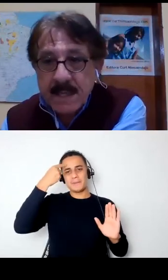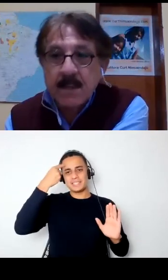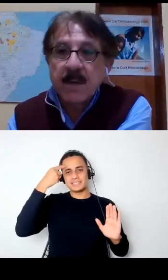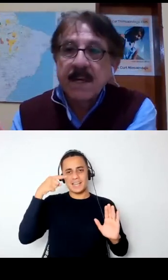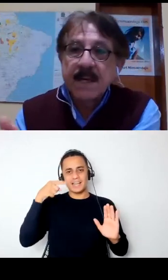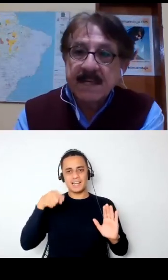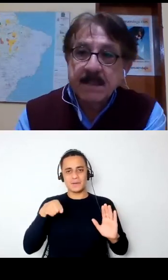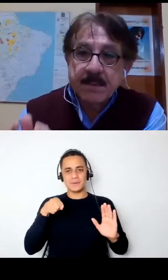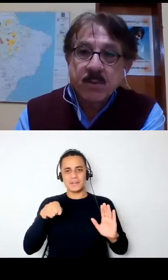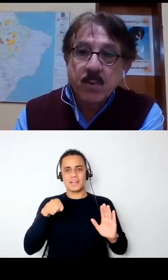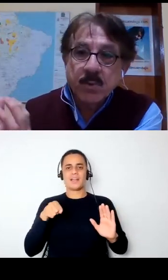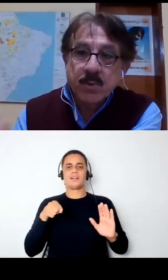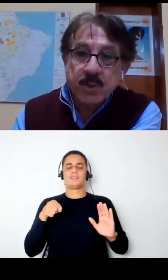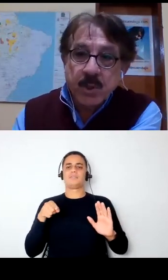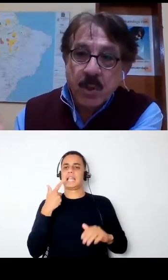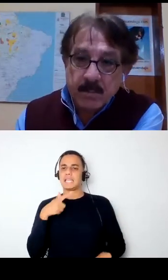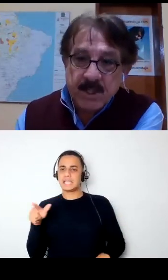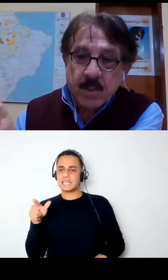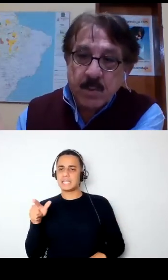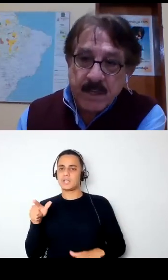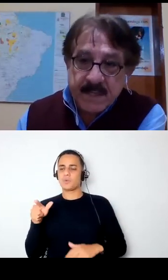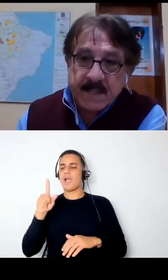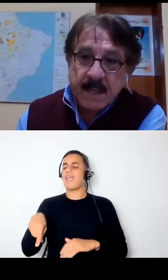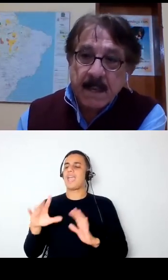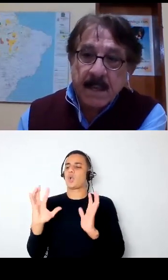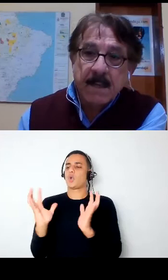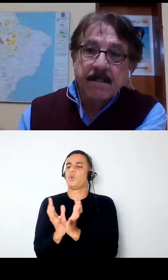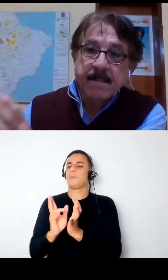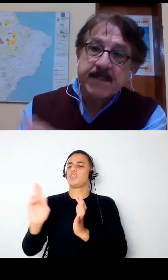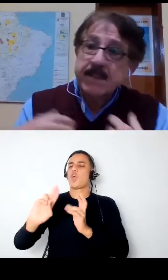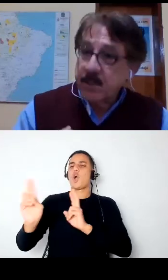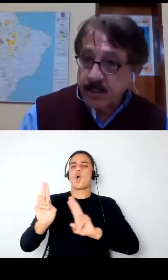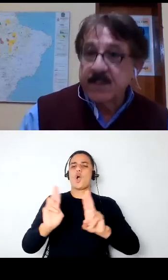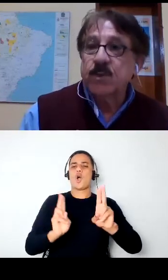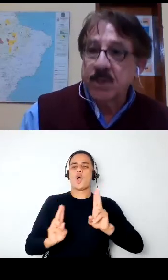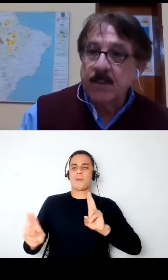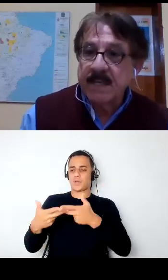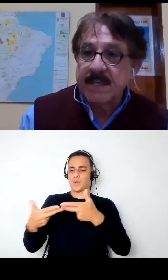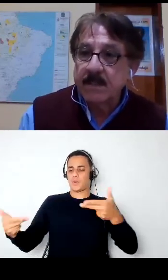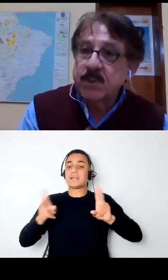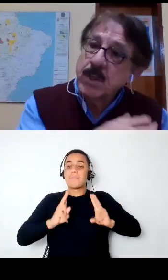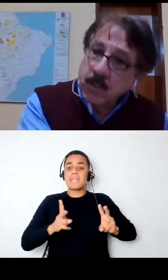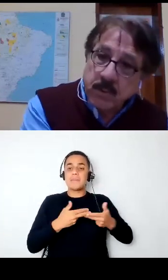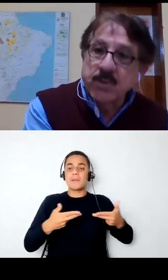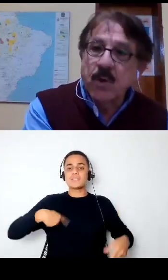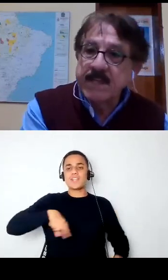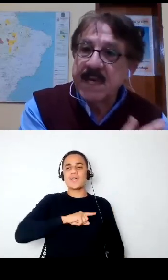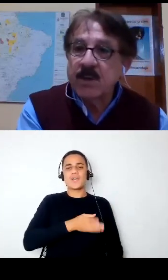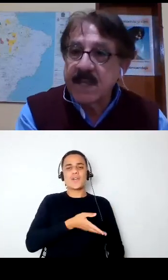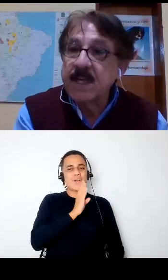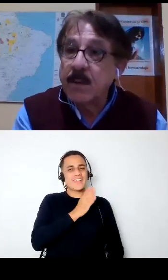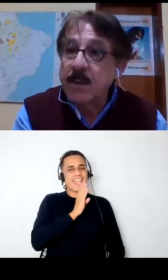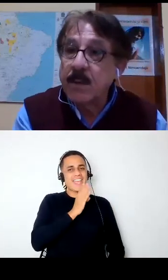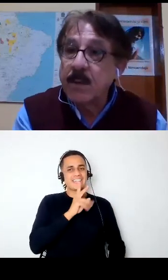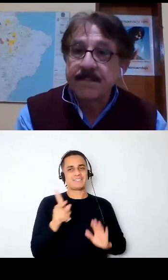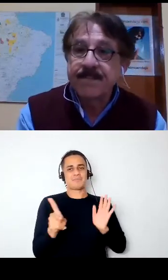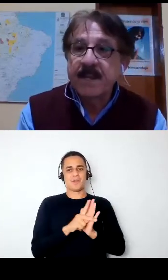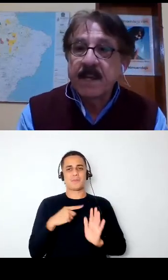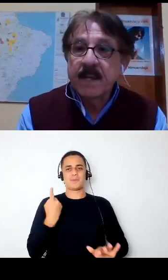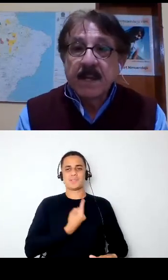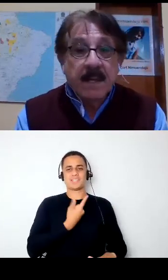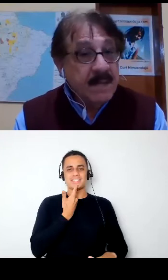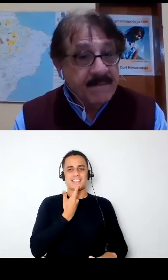Pode passar, Marina. Uma língua não é simplesmente um conjunto de nomes diferentes para coisas que nós conhecemos por outros nomes.